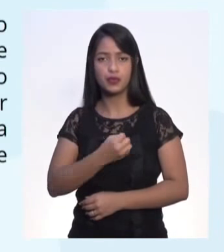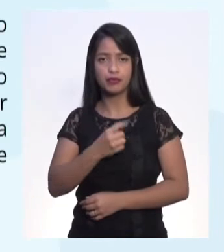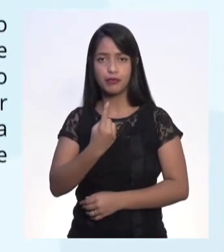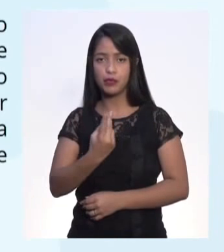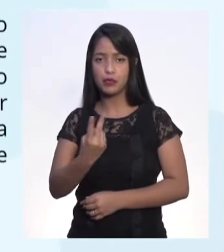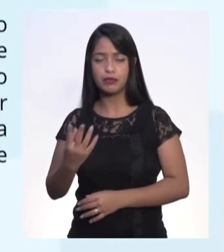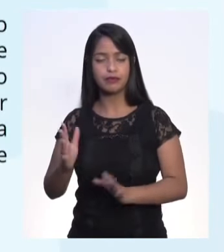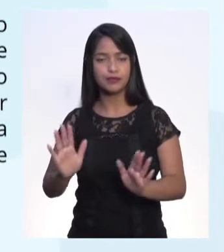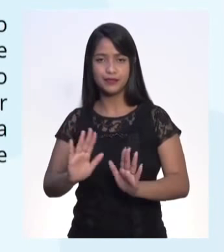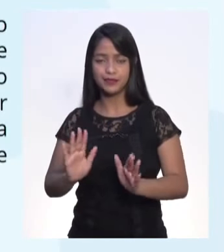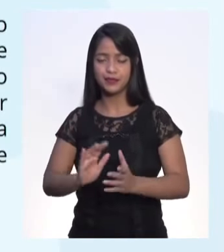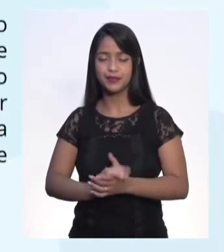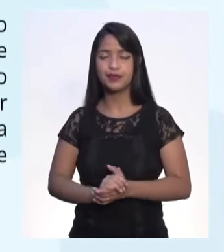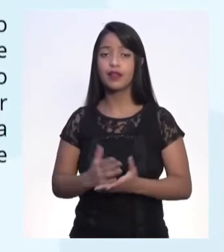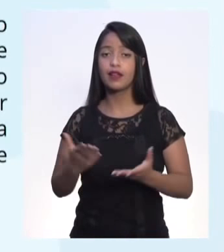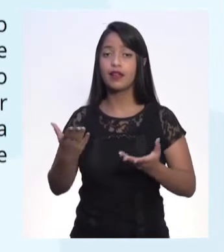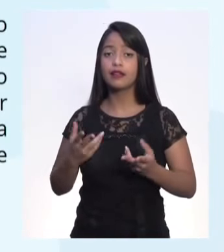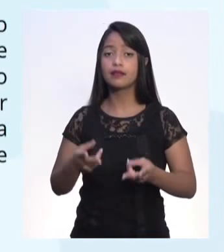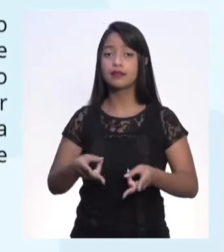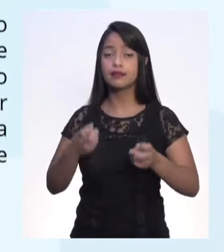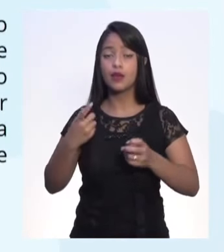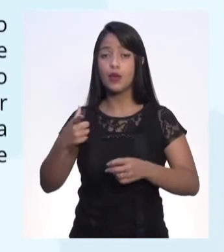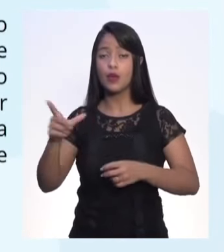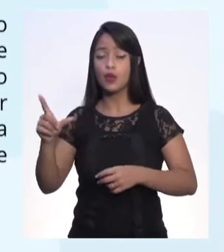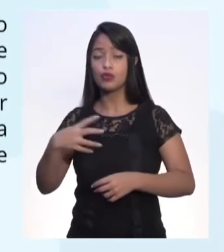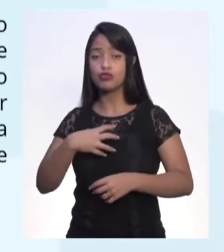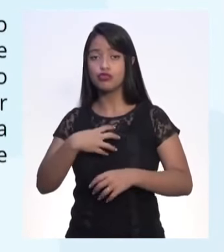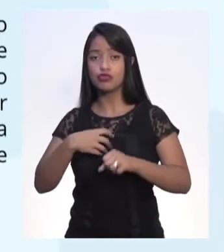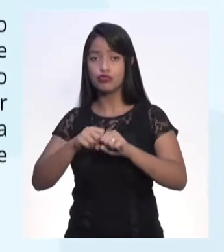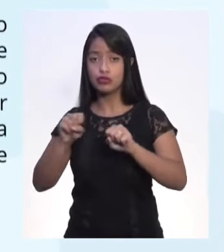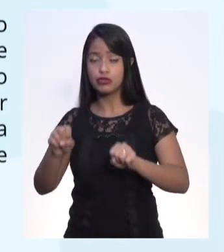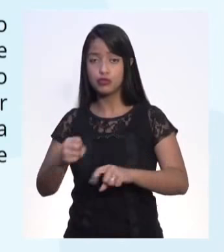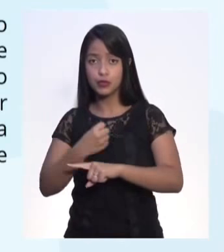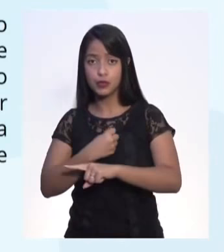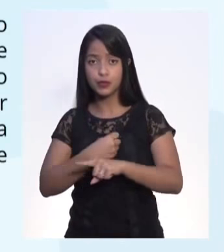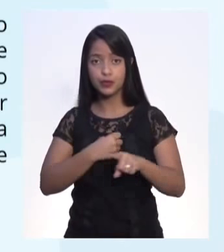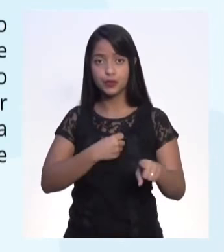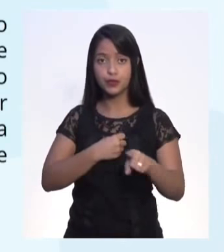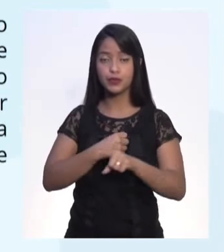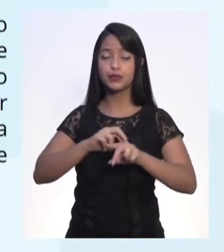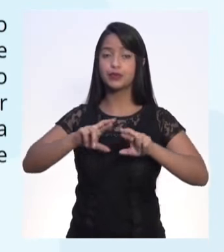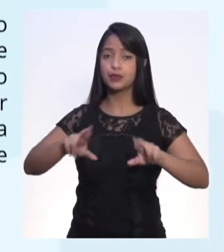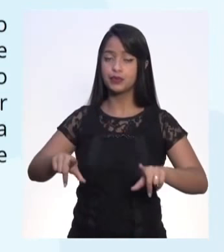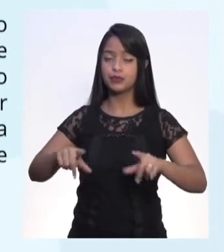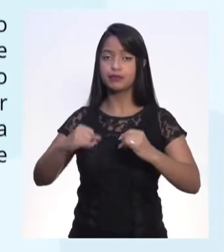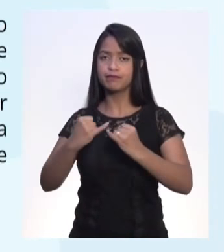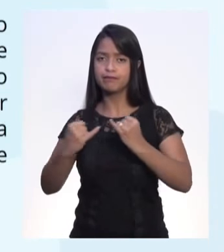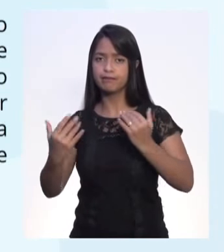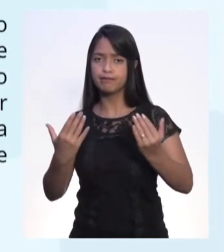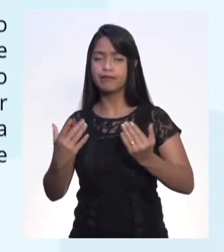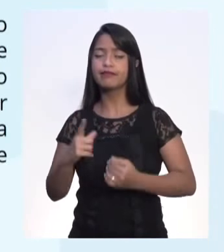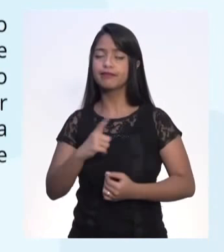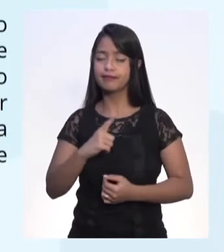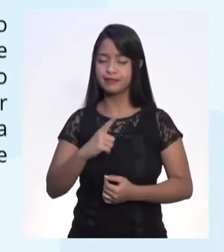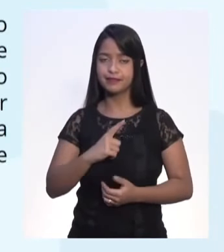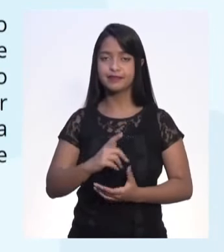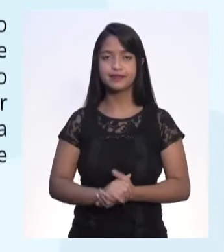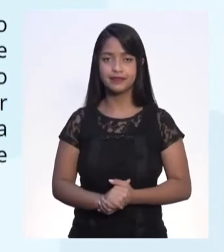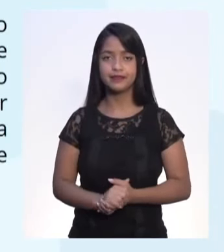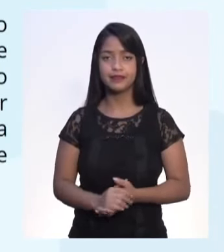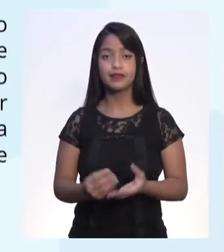diferenças com outros sistemas de numeração para a gente vai ter CB isso hoje de modo a sistematizar